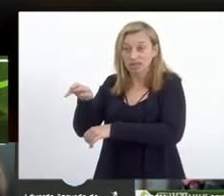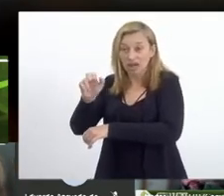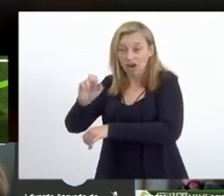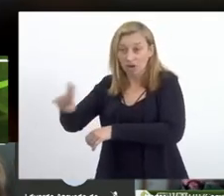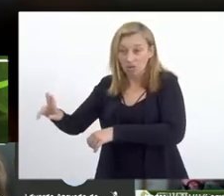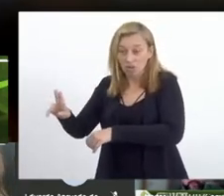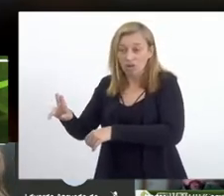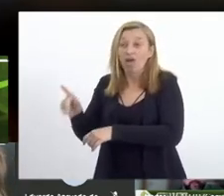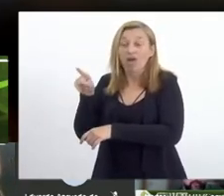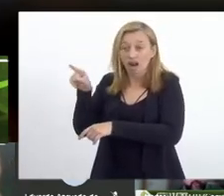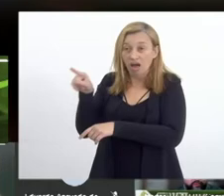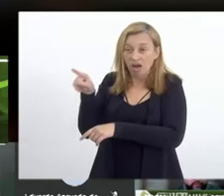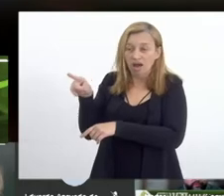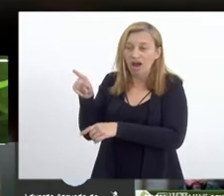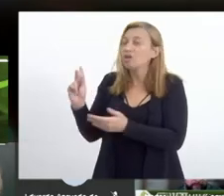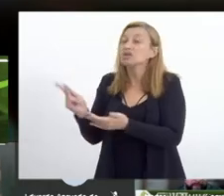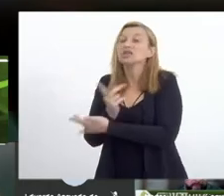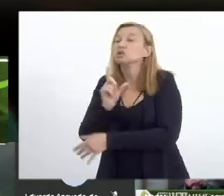acaba acontecendo